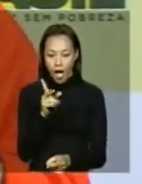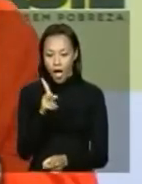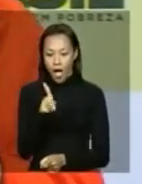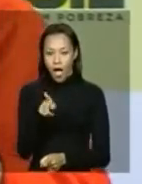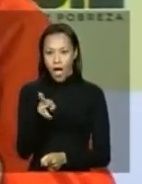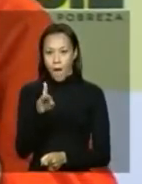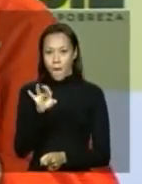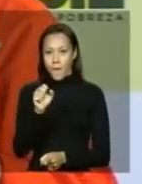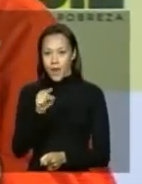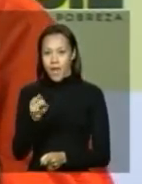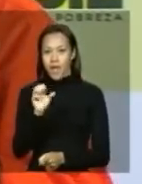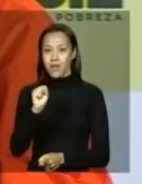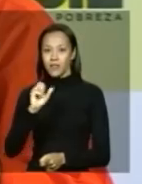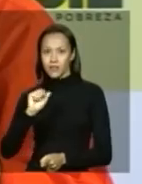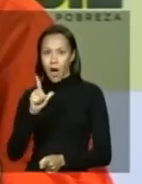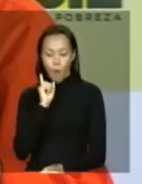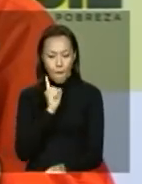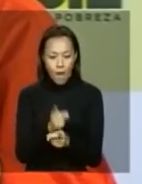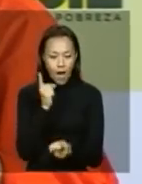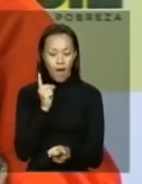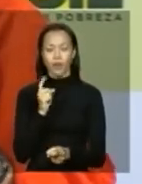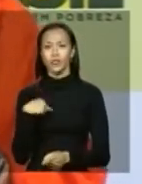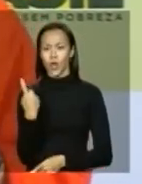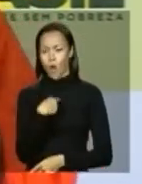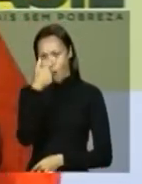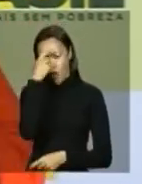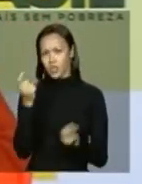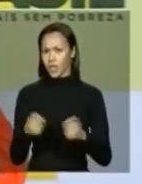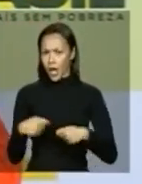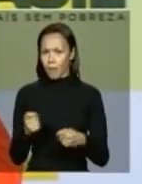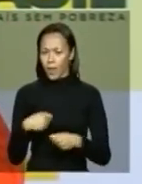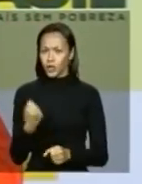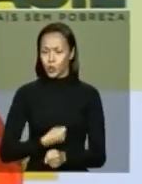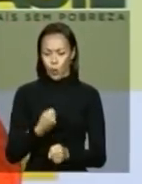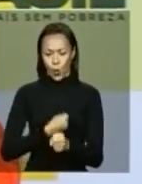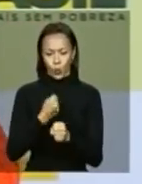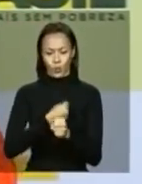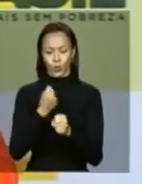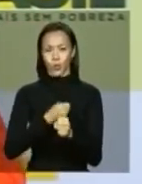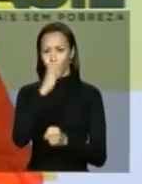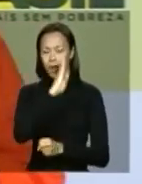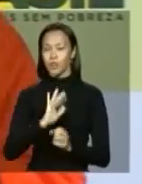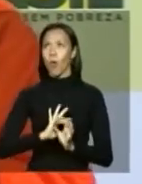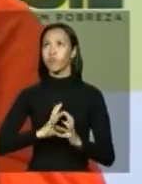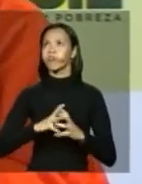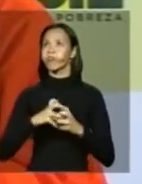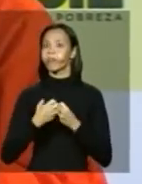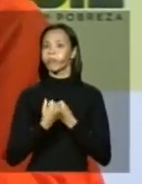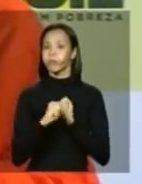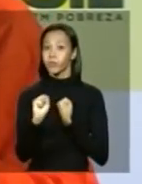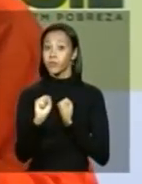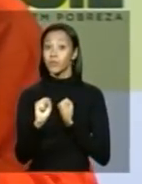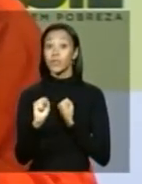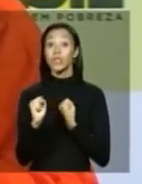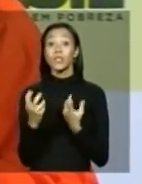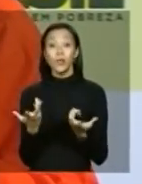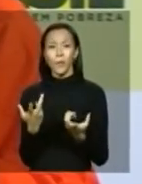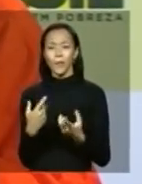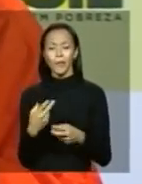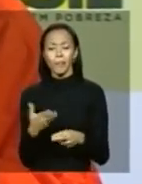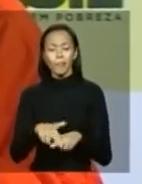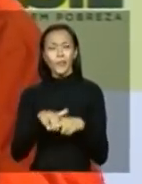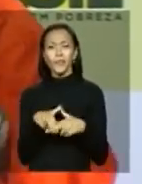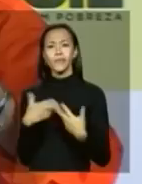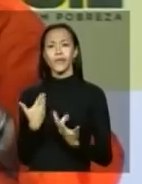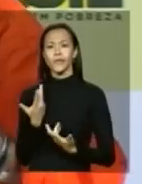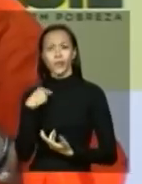Somos capazes de ter construído um país dessas dimensões. E por que não seríamos capazes